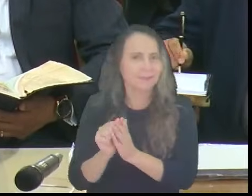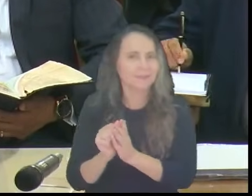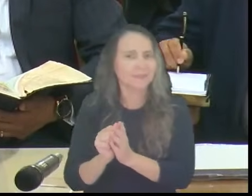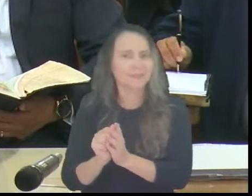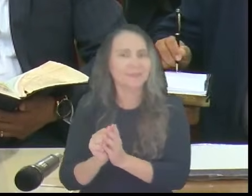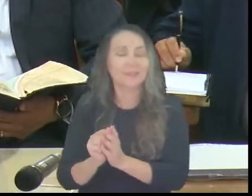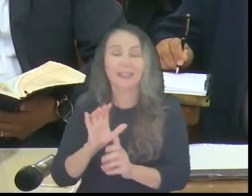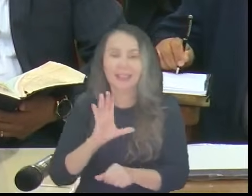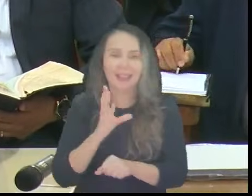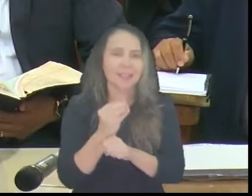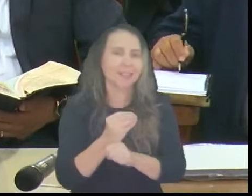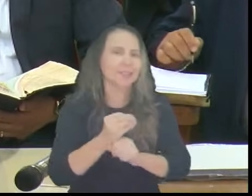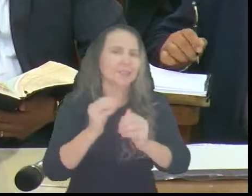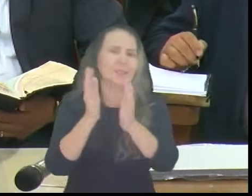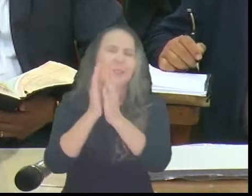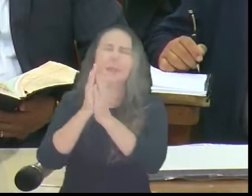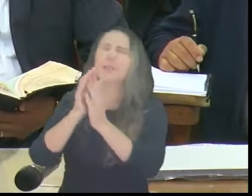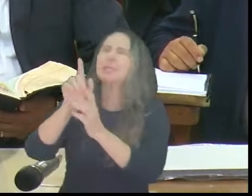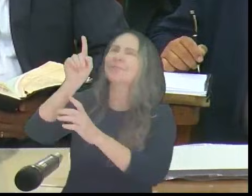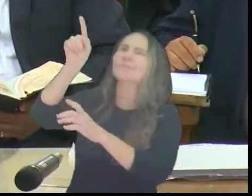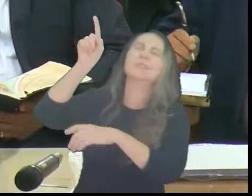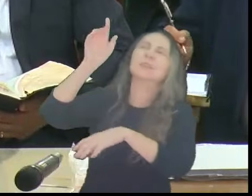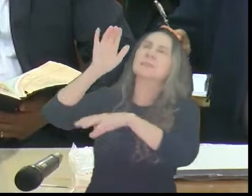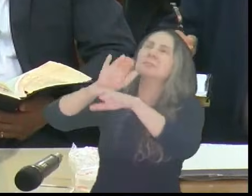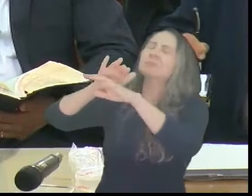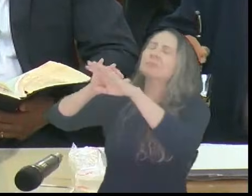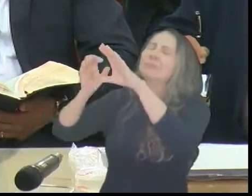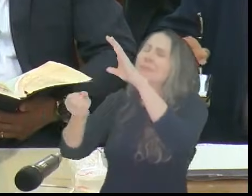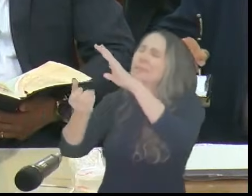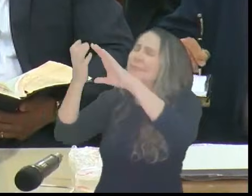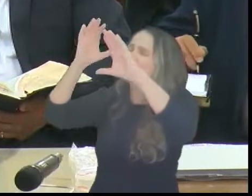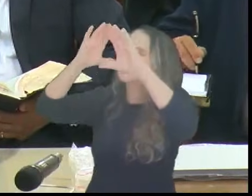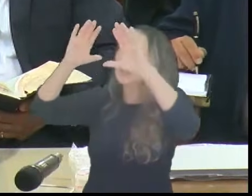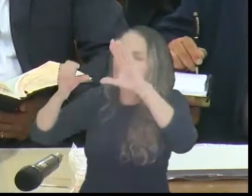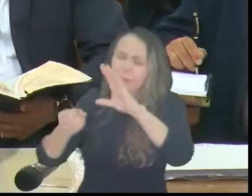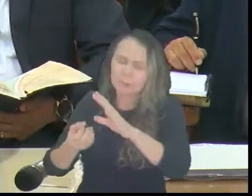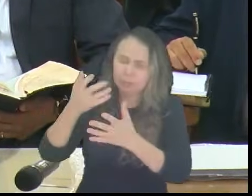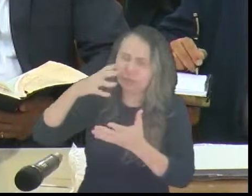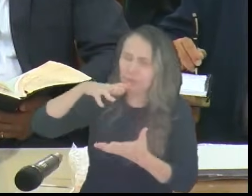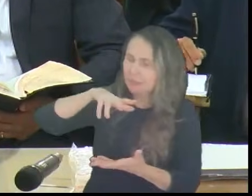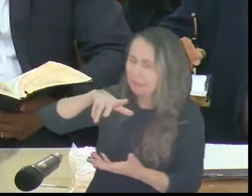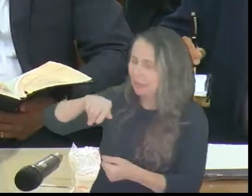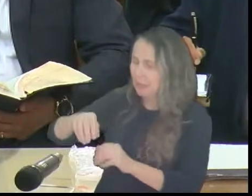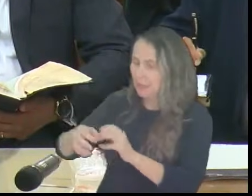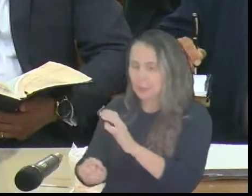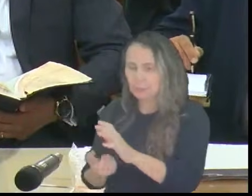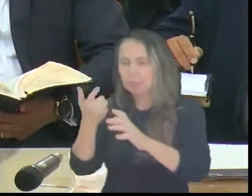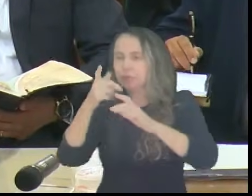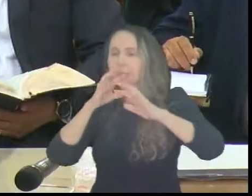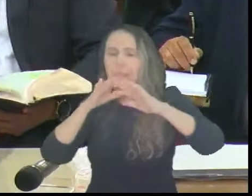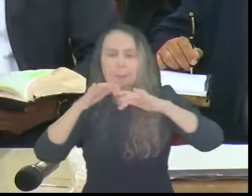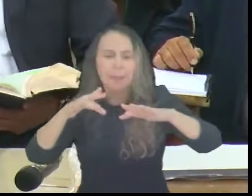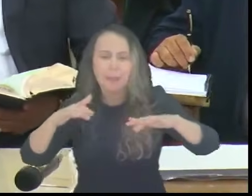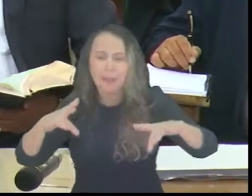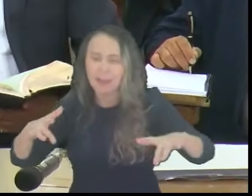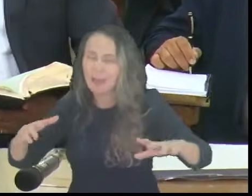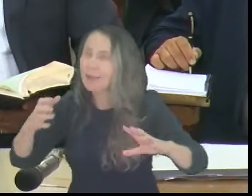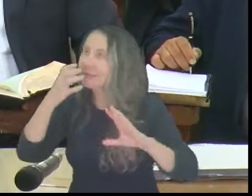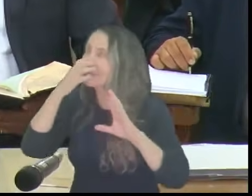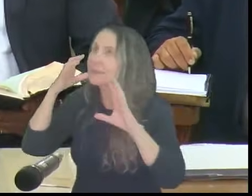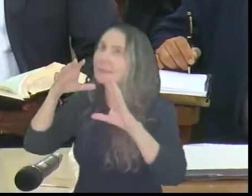que fizeste o céu e a terra e o mar e tudo que neles